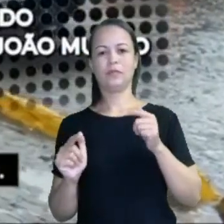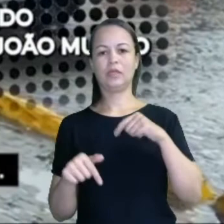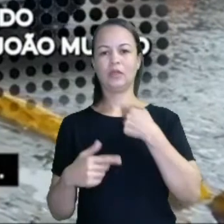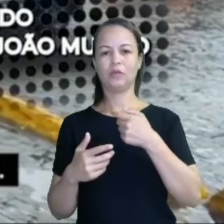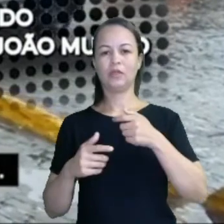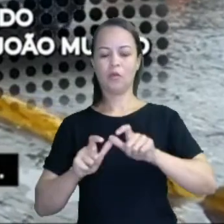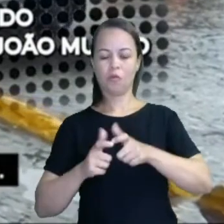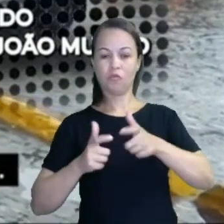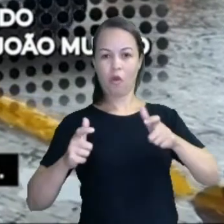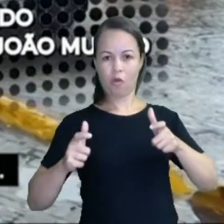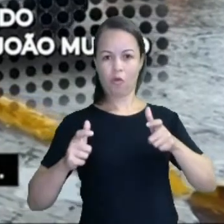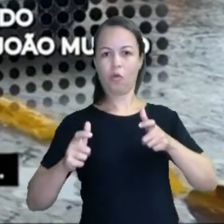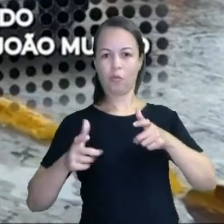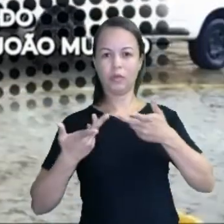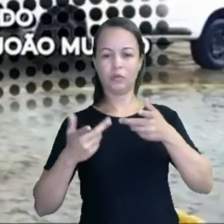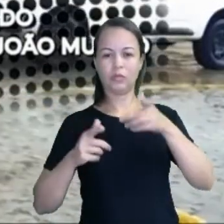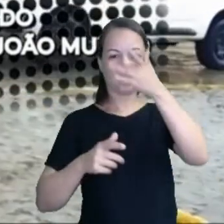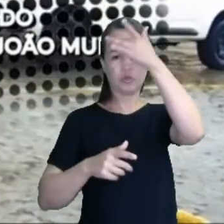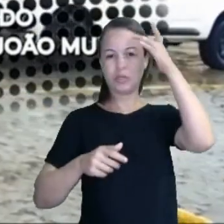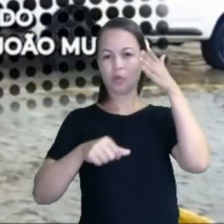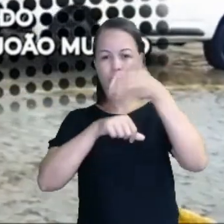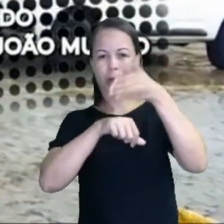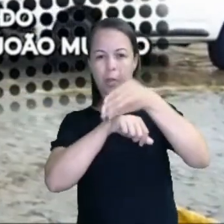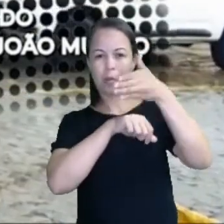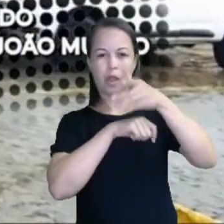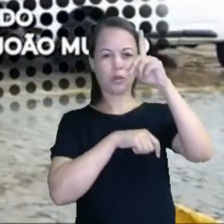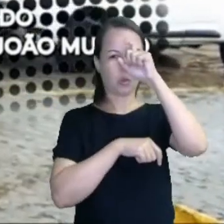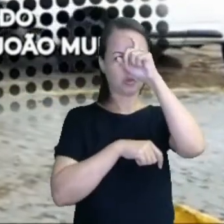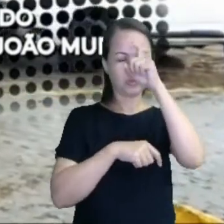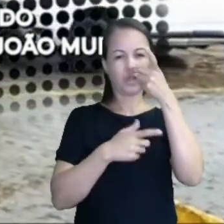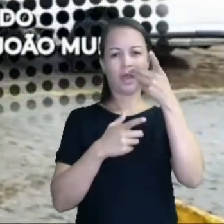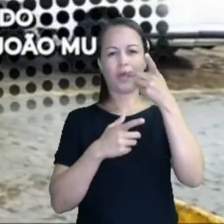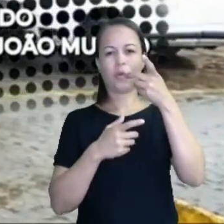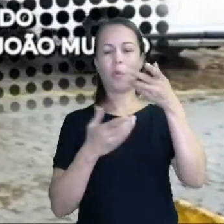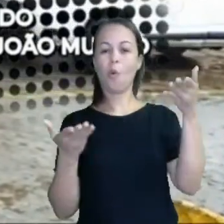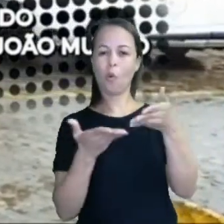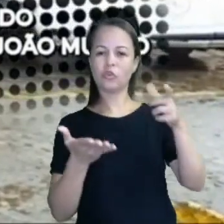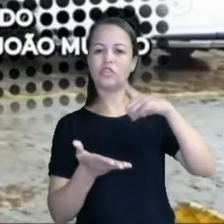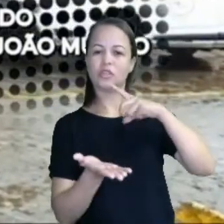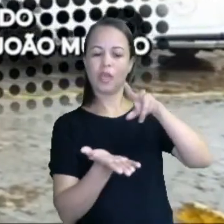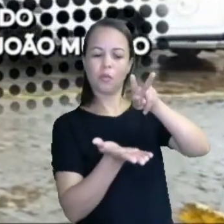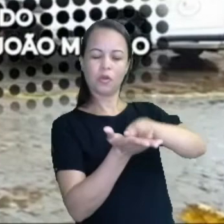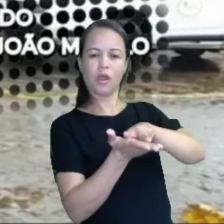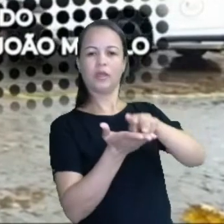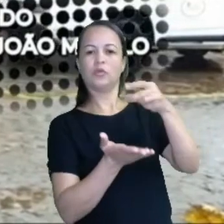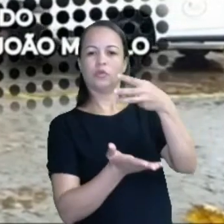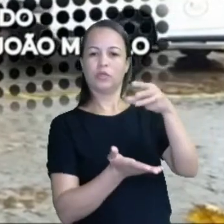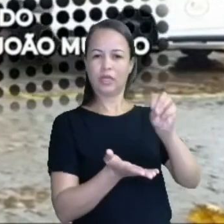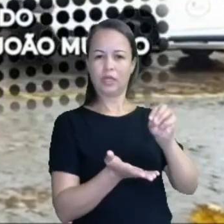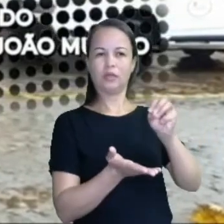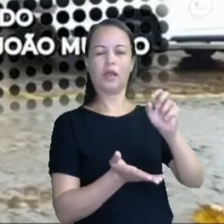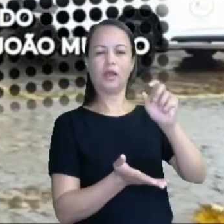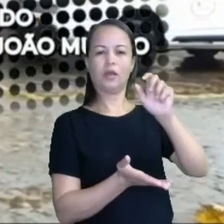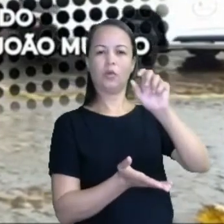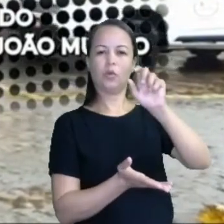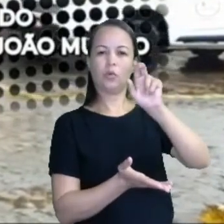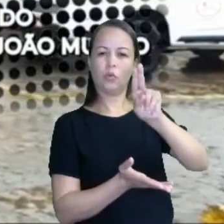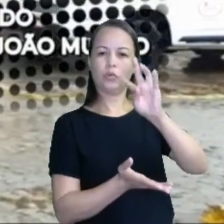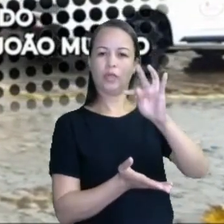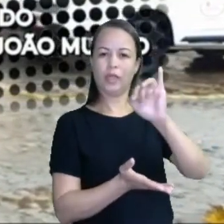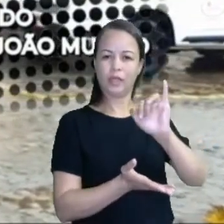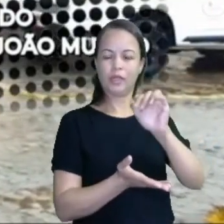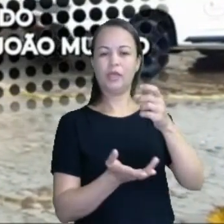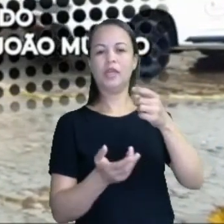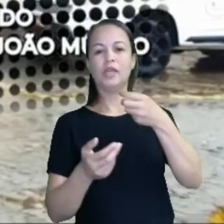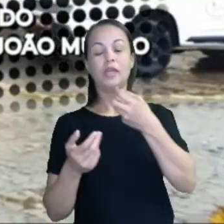tido um volume muito grande de atendimento. Nós temos hoje no hospital, né, 30 leitos, são 20 leitos de UTI e 10 de